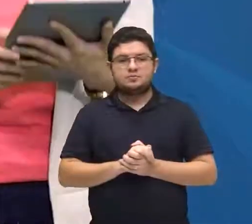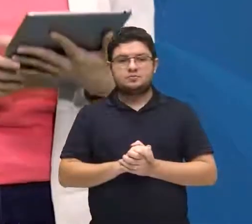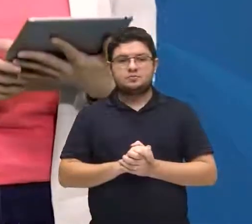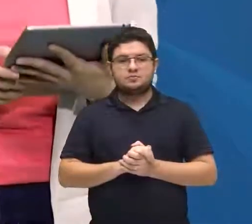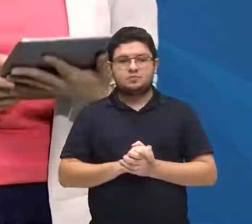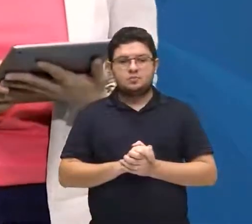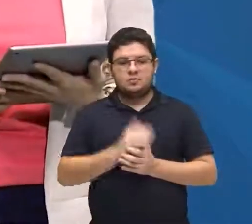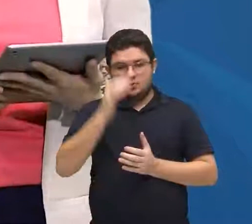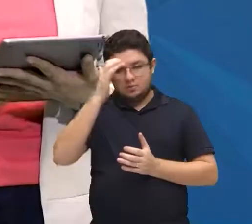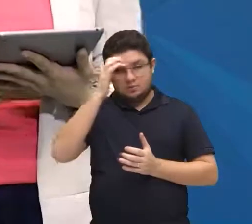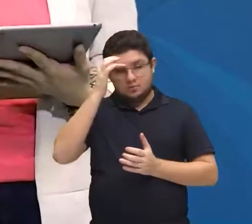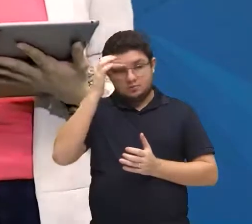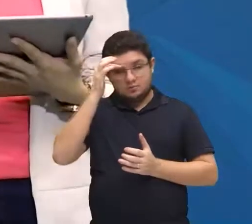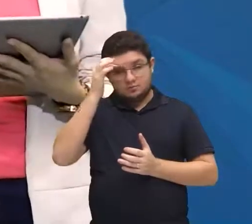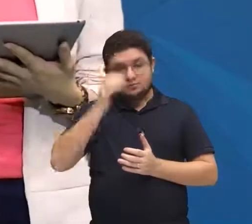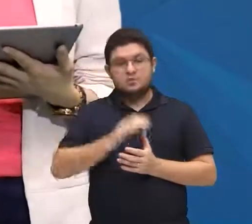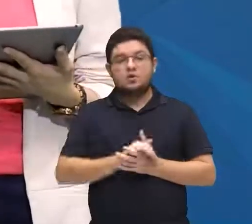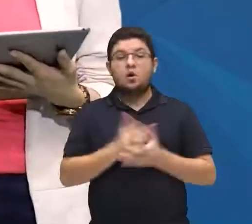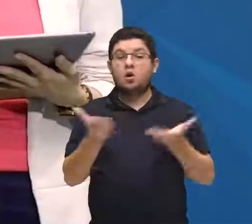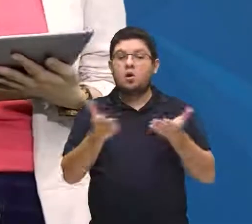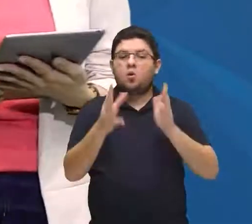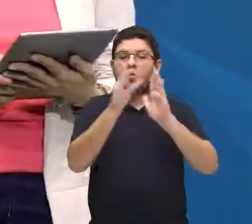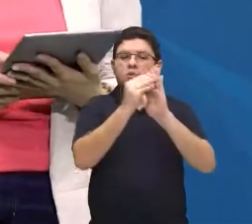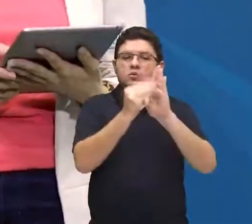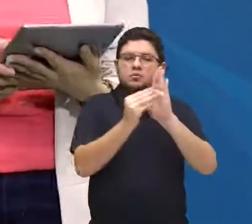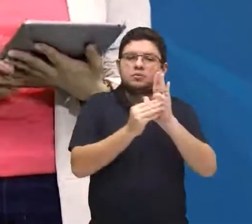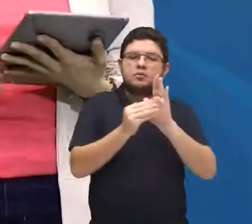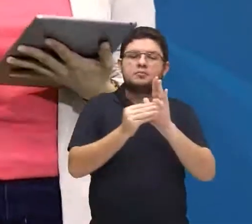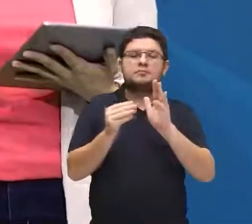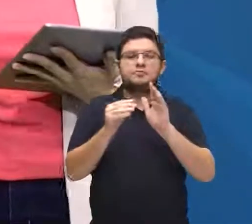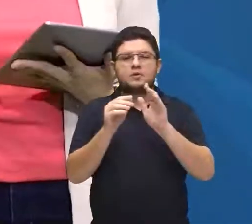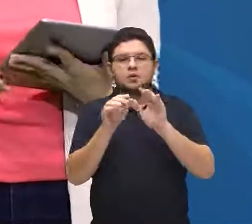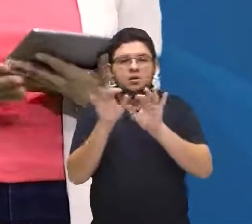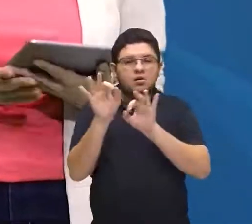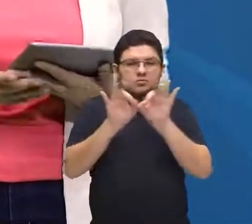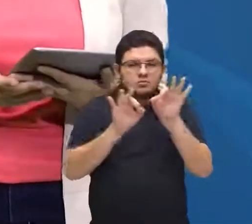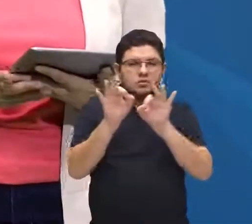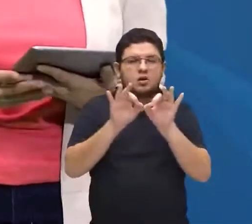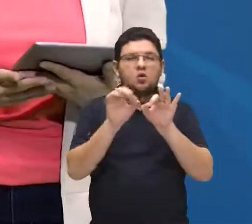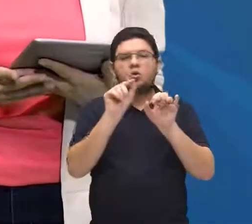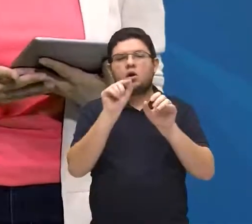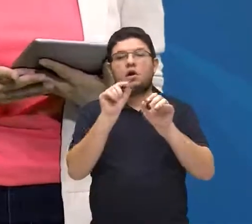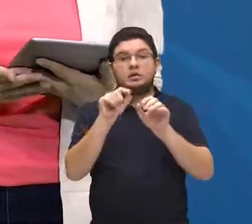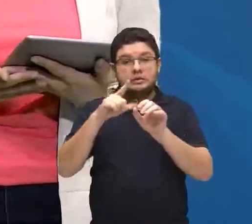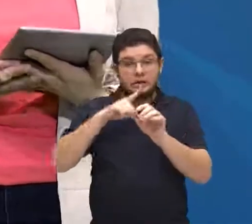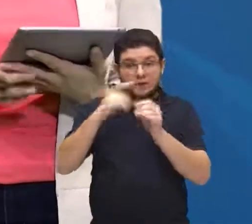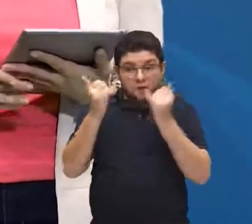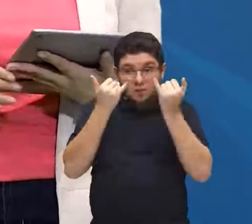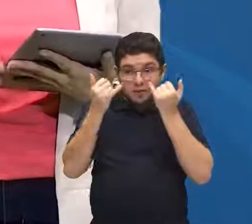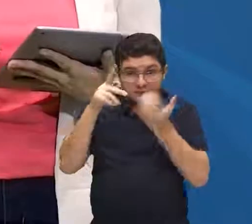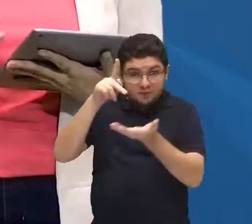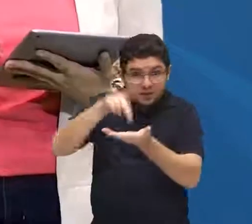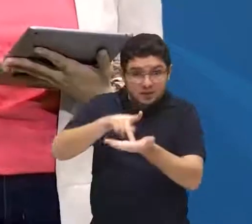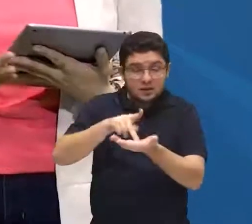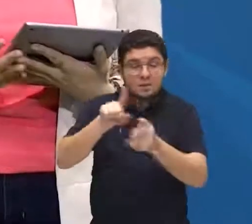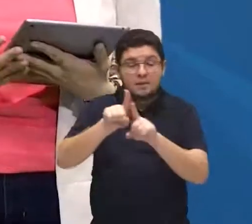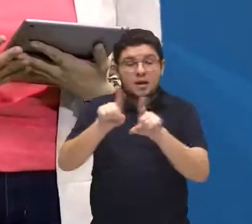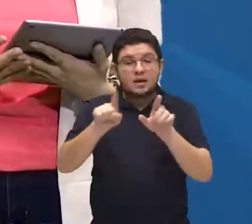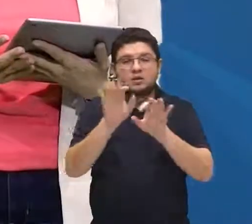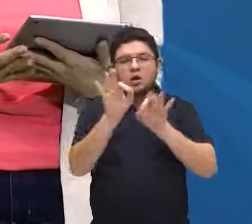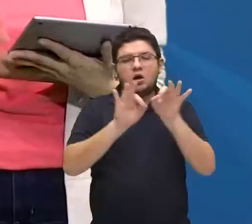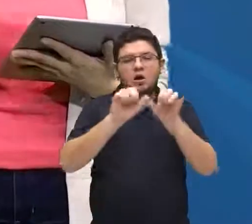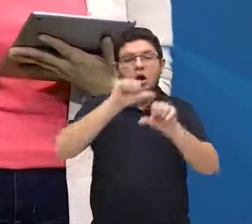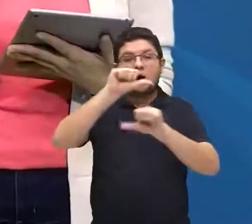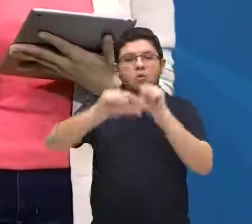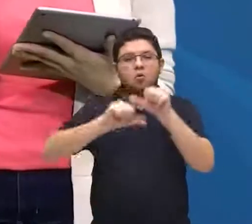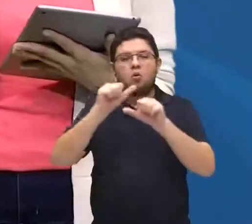Perdão, agora a gente vai para o conteúdo manipulado, olha só, são informações verdadeiras manipuladas para enganar o